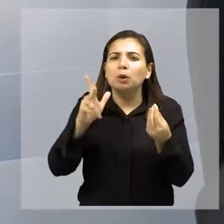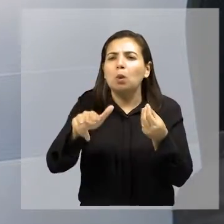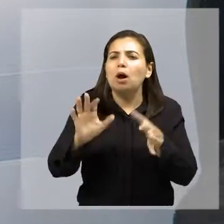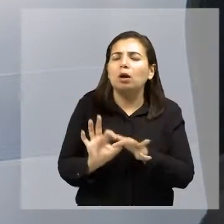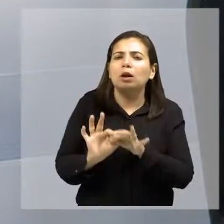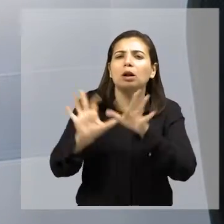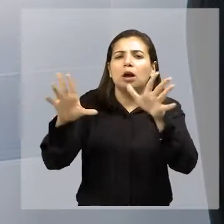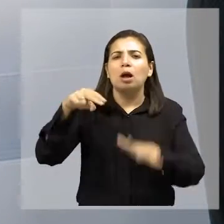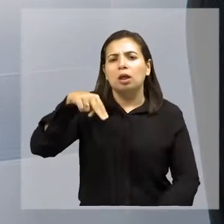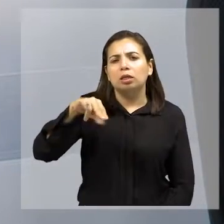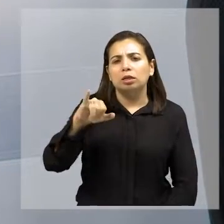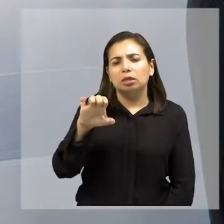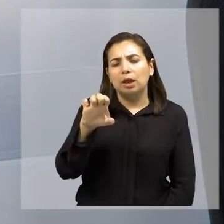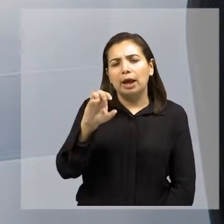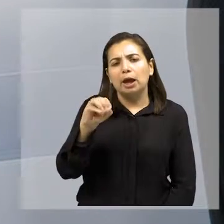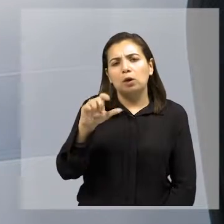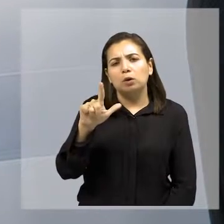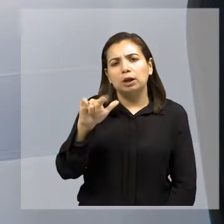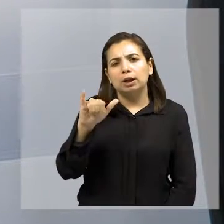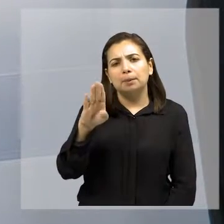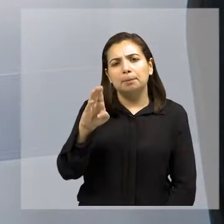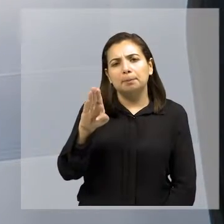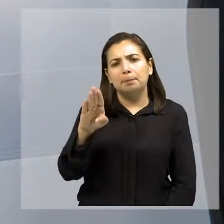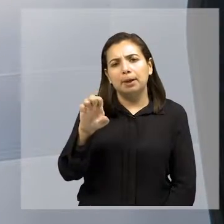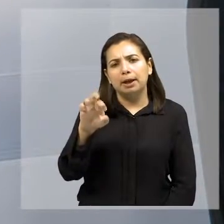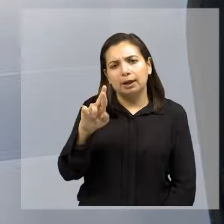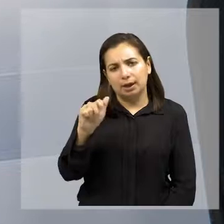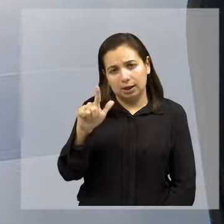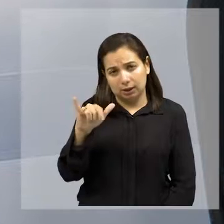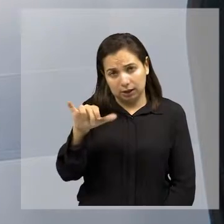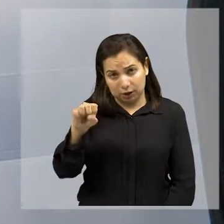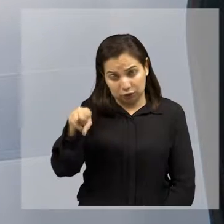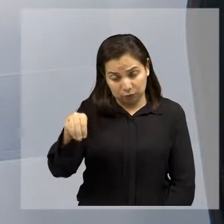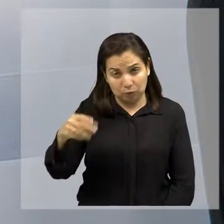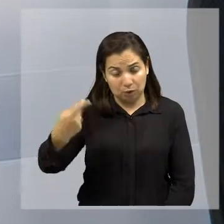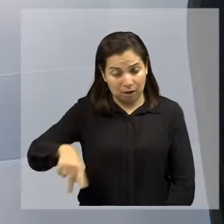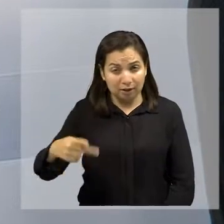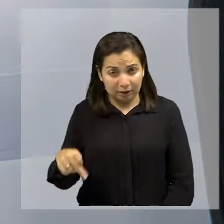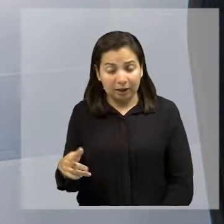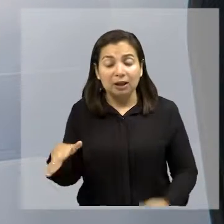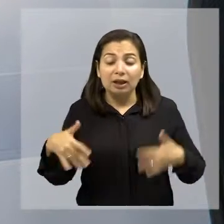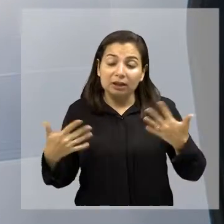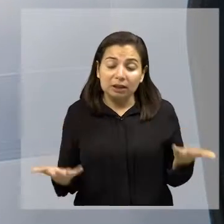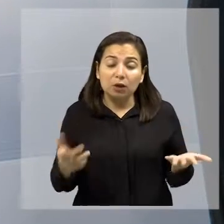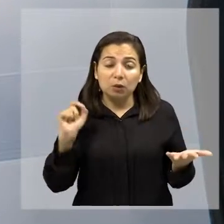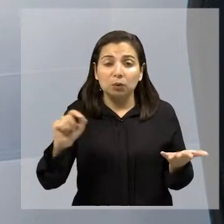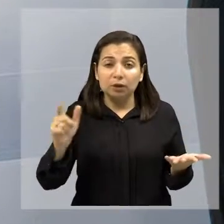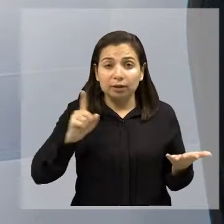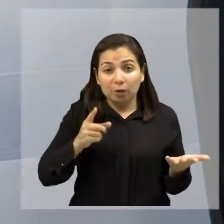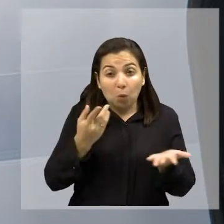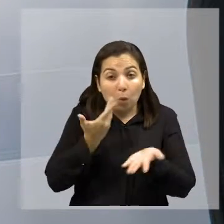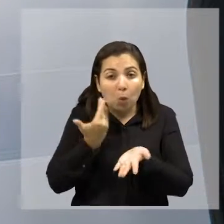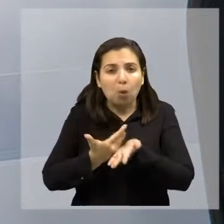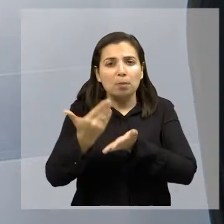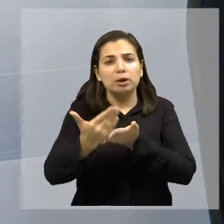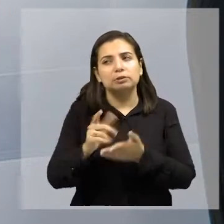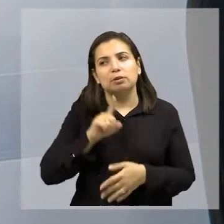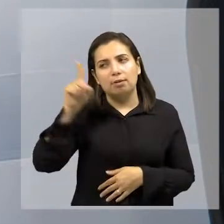ultralibertarianismo, do neoliberalismo na América Latina. E a Previdência, a partir do referencial da capitalização, começou exatamente lá no Chile.